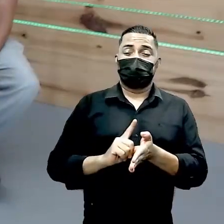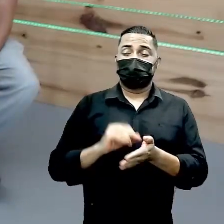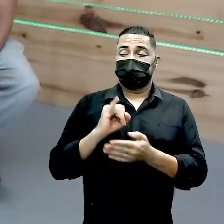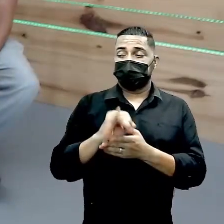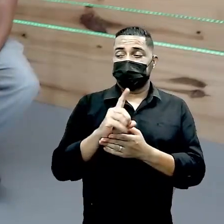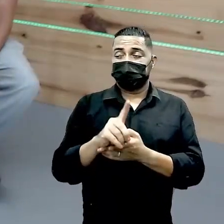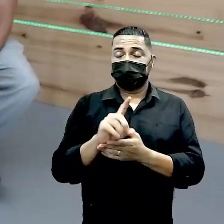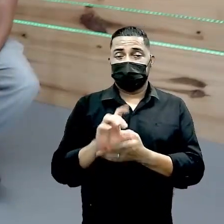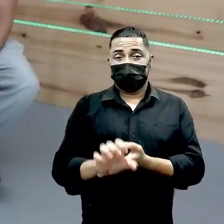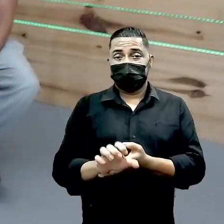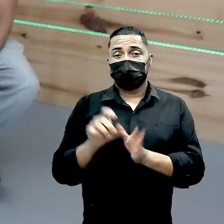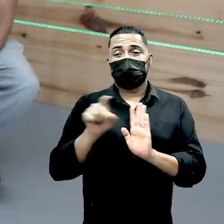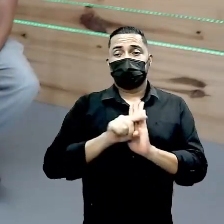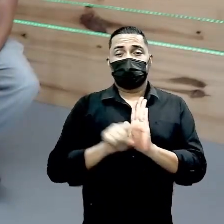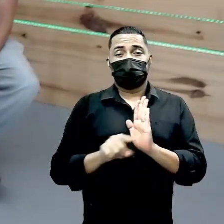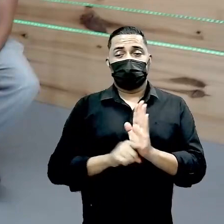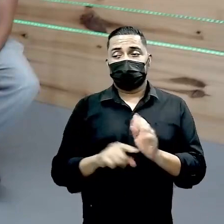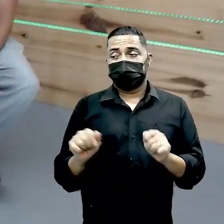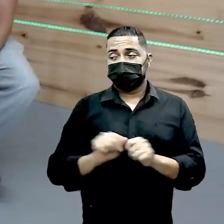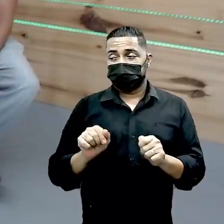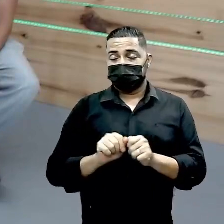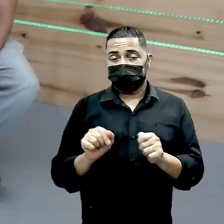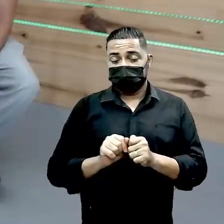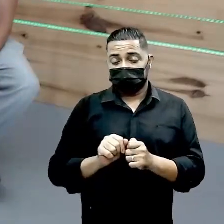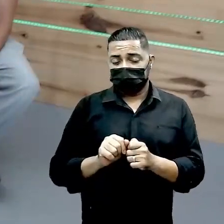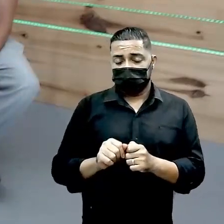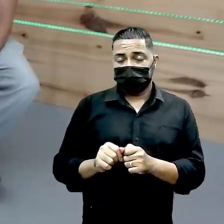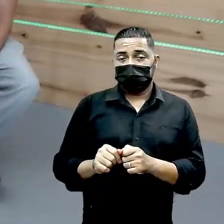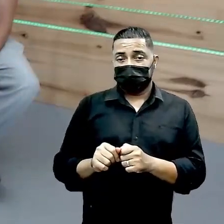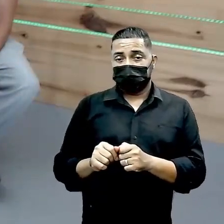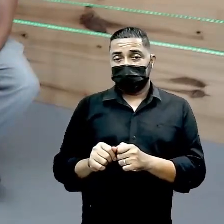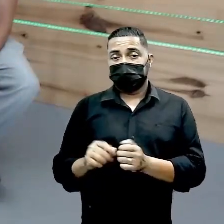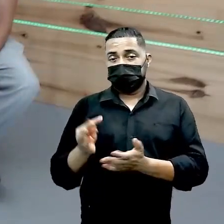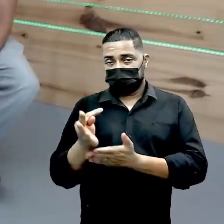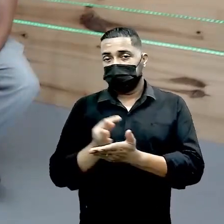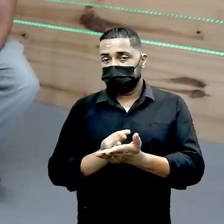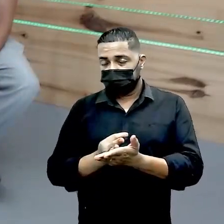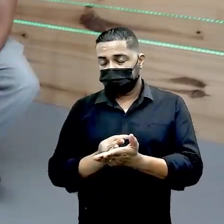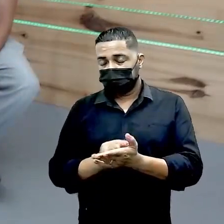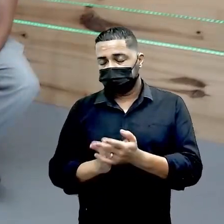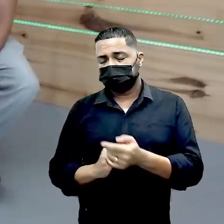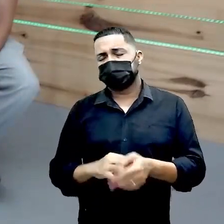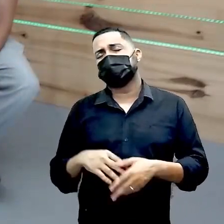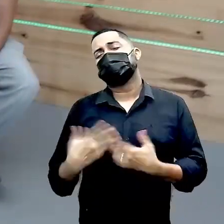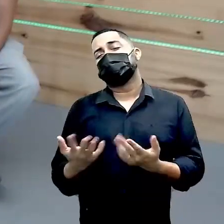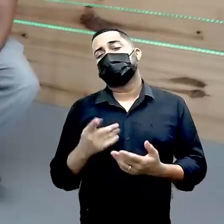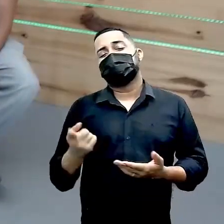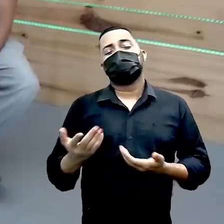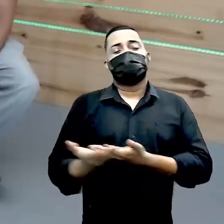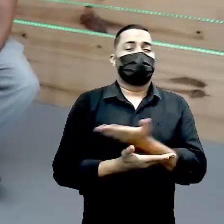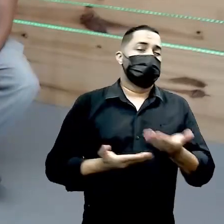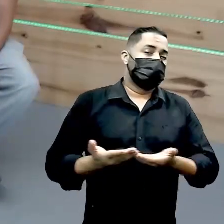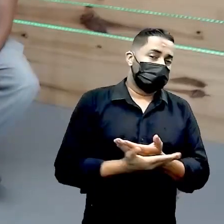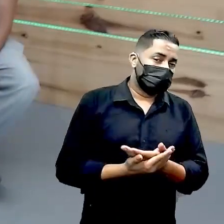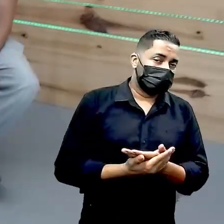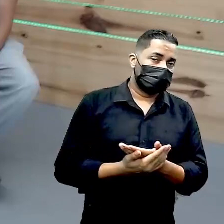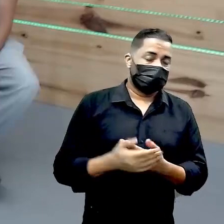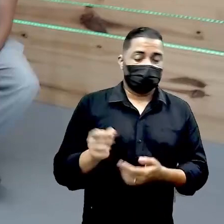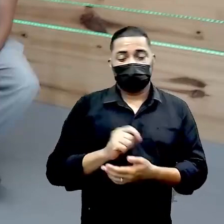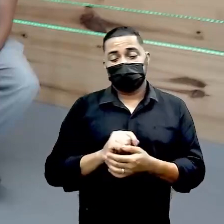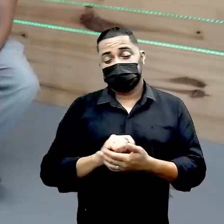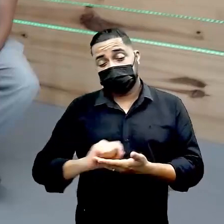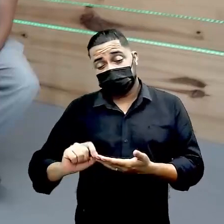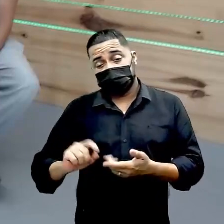os programadores escreviam seus programas em editores de texto. O que isso envolvia? Envolvia escrever